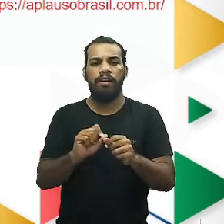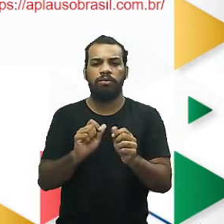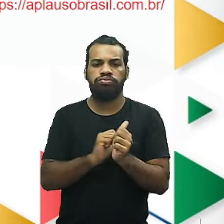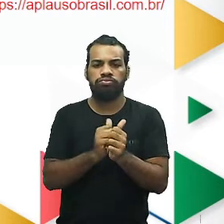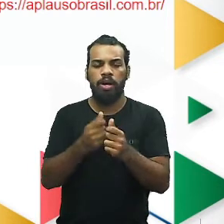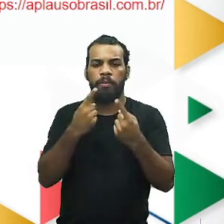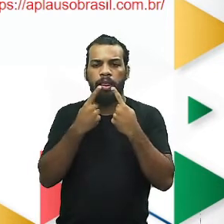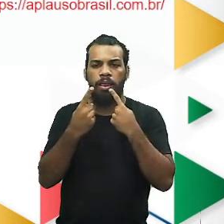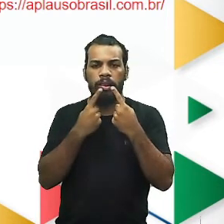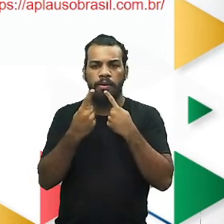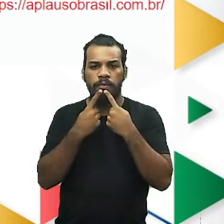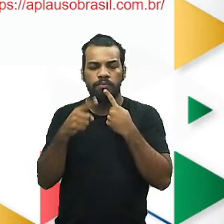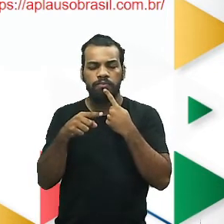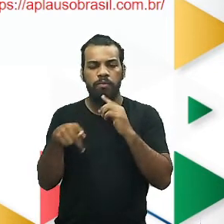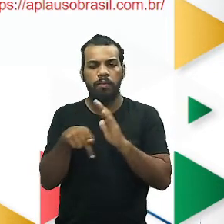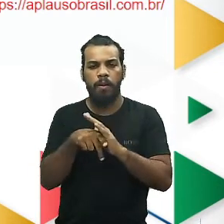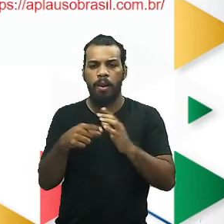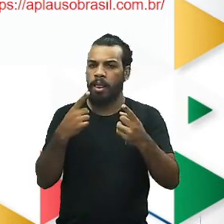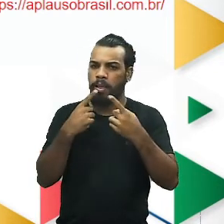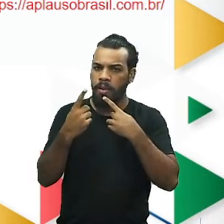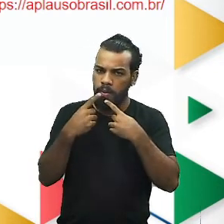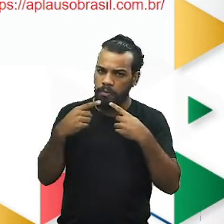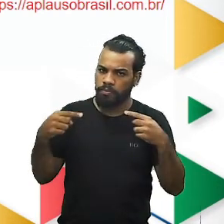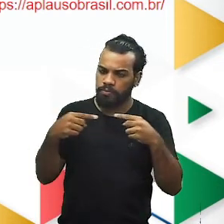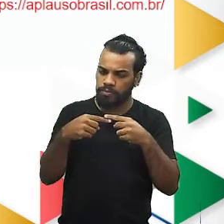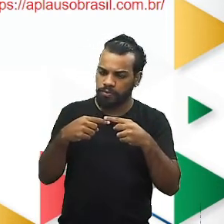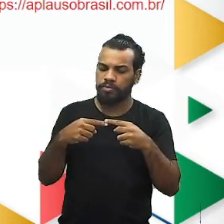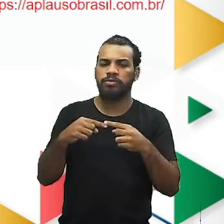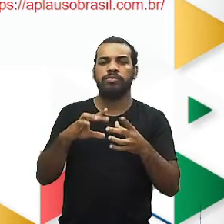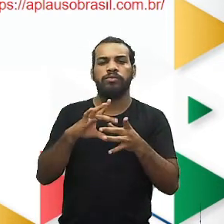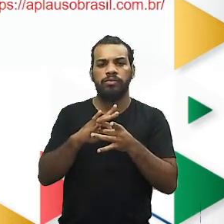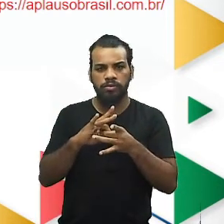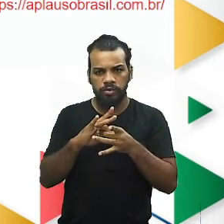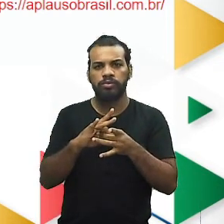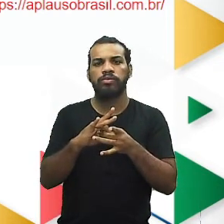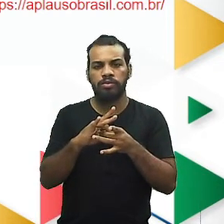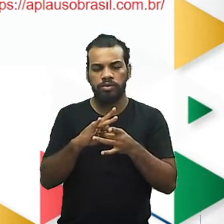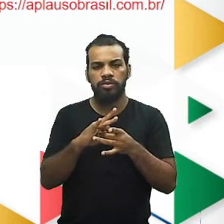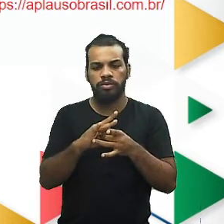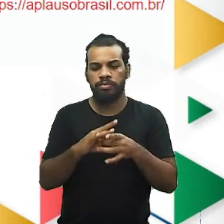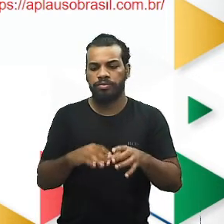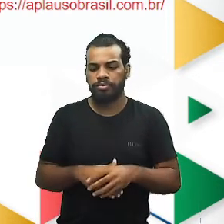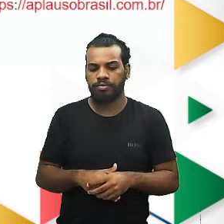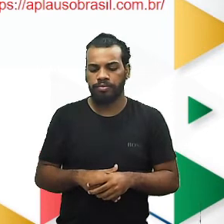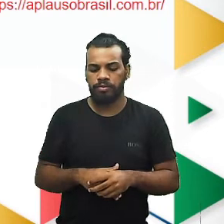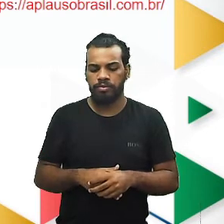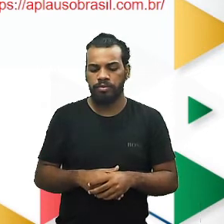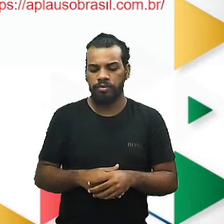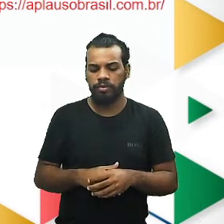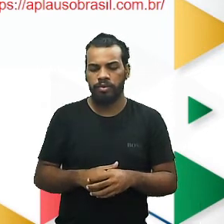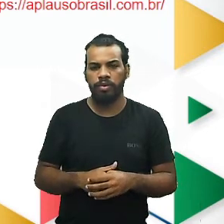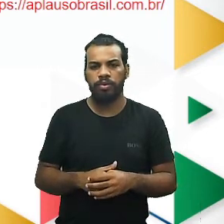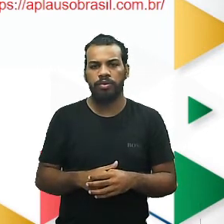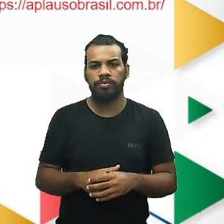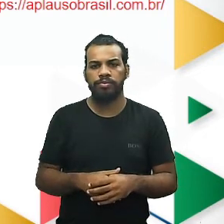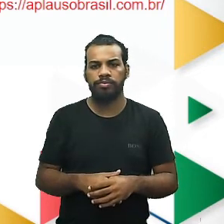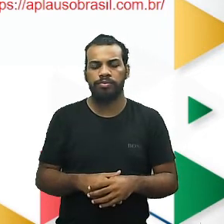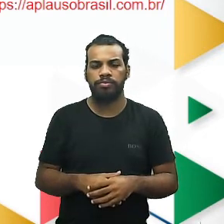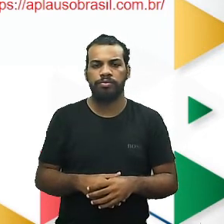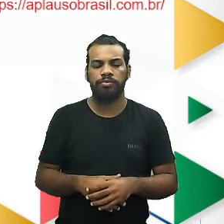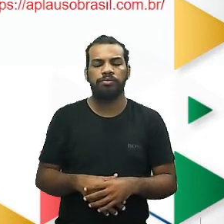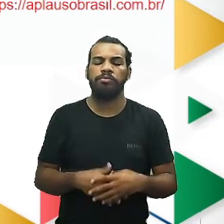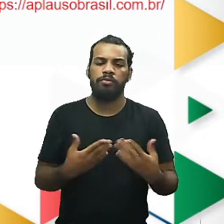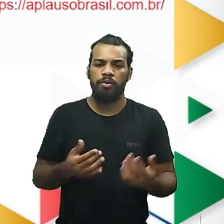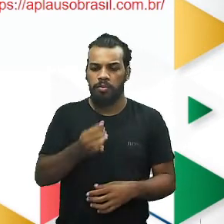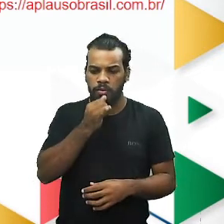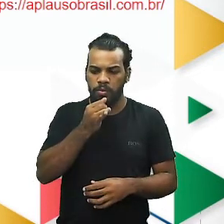diálogo, seu próprio diálogo ou integrar os números coreográficos do espetáculo. Ou seja, então, tá a